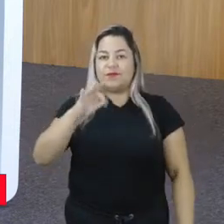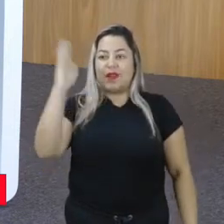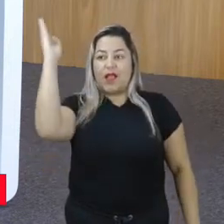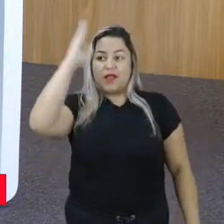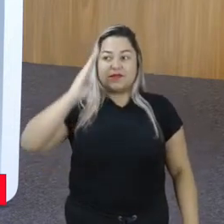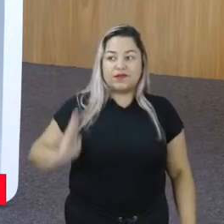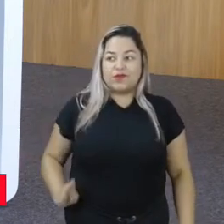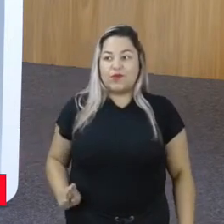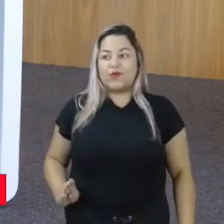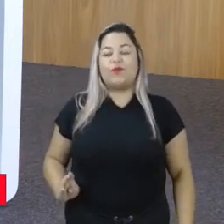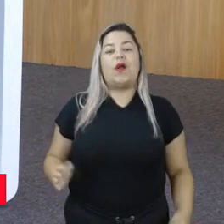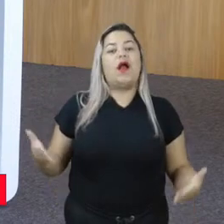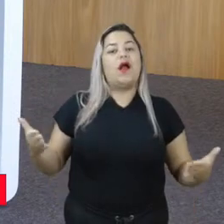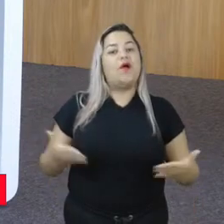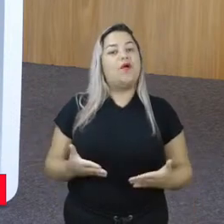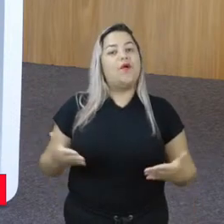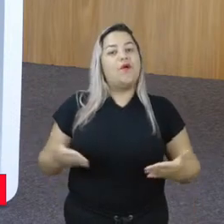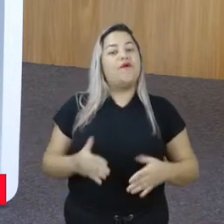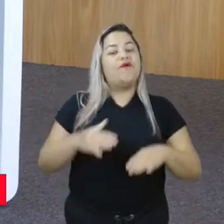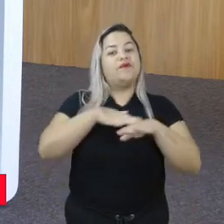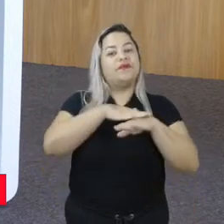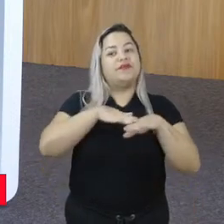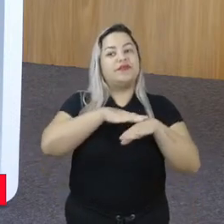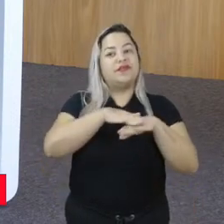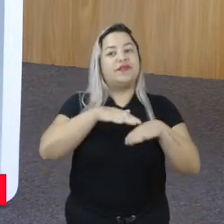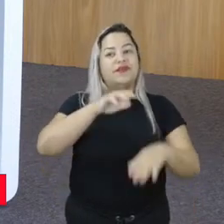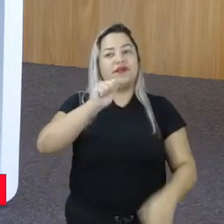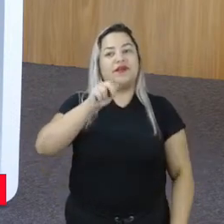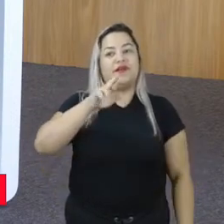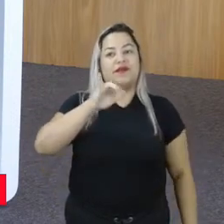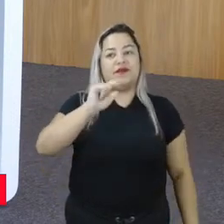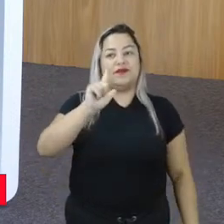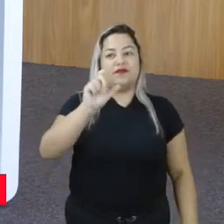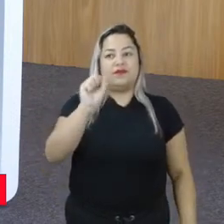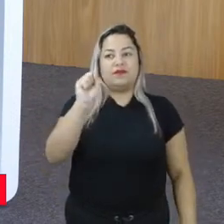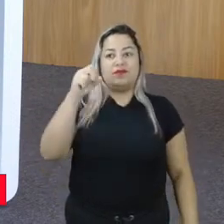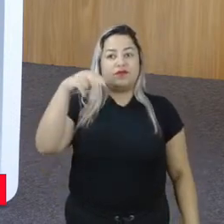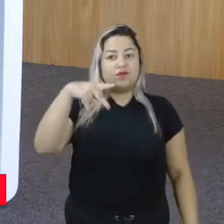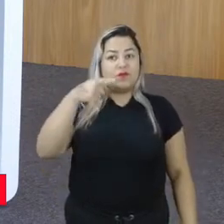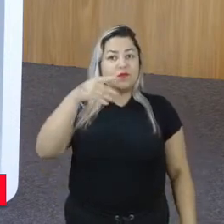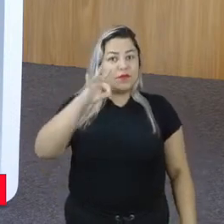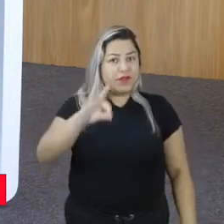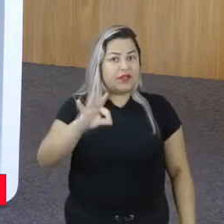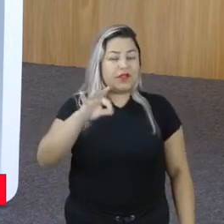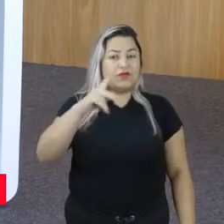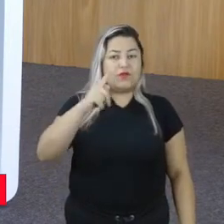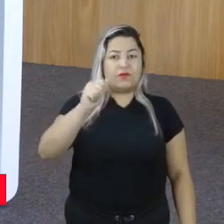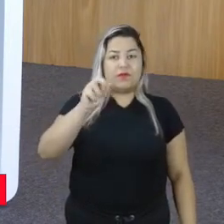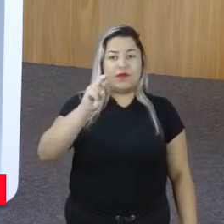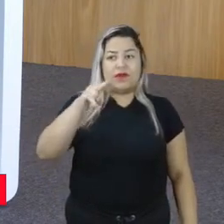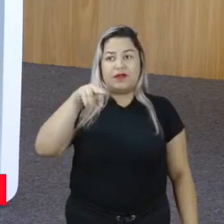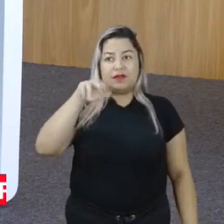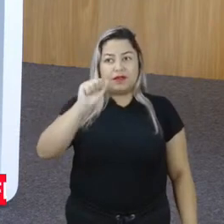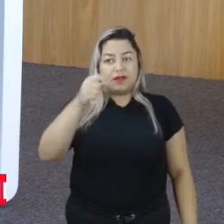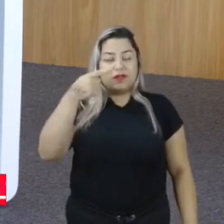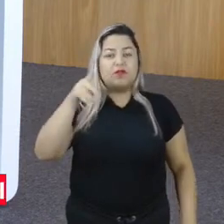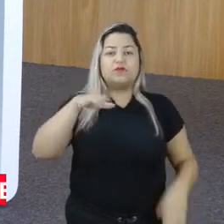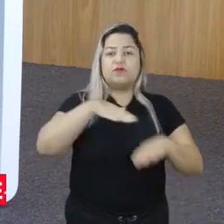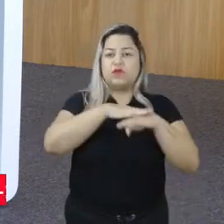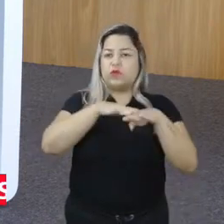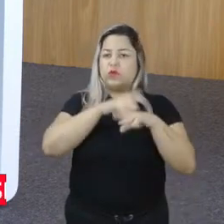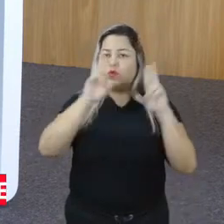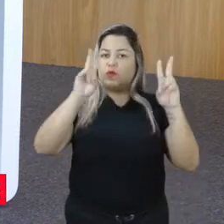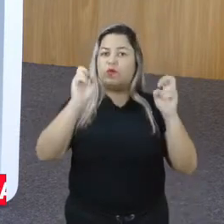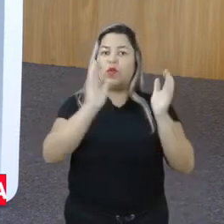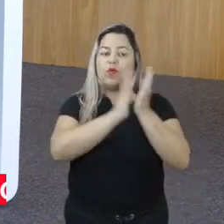na sua manhã. Na edição de hoje a gente conversa com Arilson Chiorato, presidente do PT do Paraná. A gente conversa sobre o aniversário